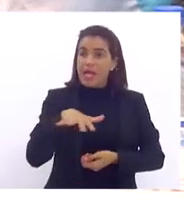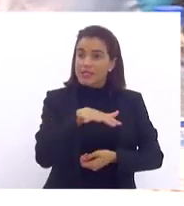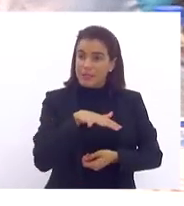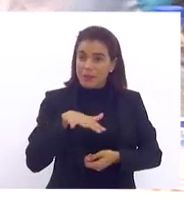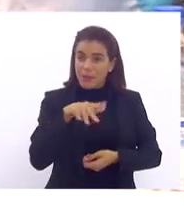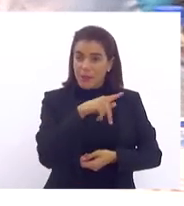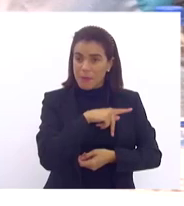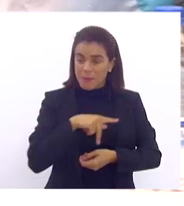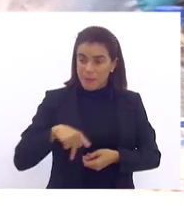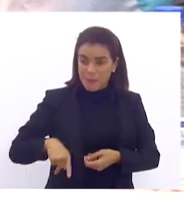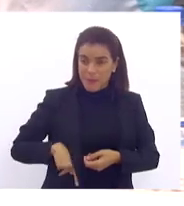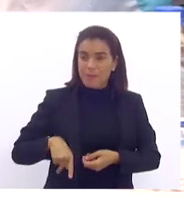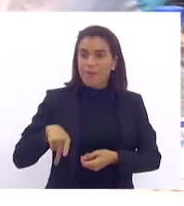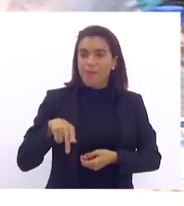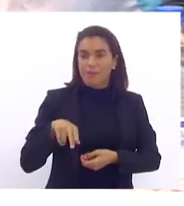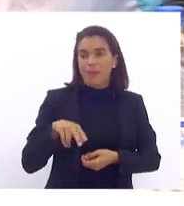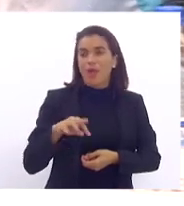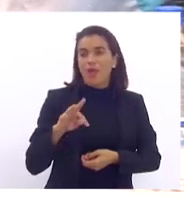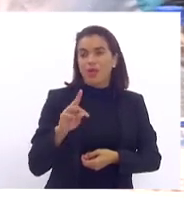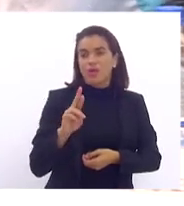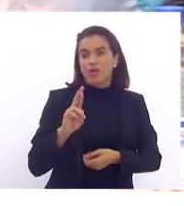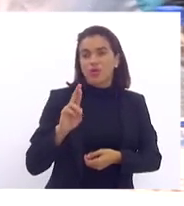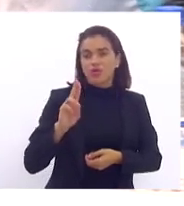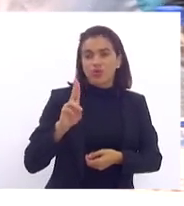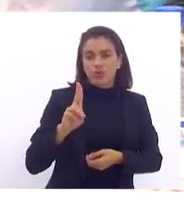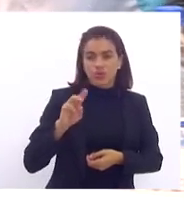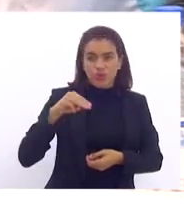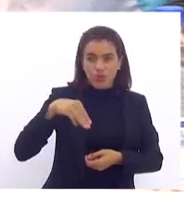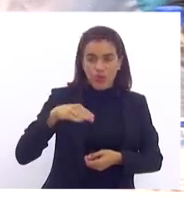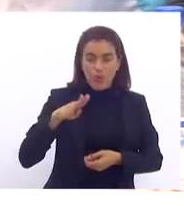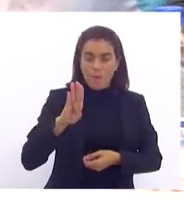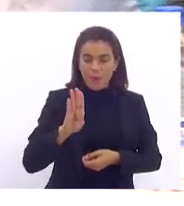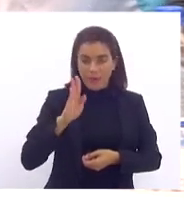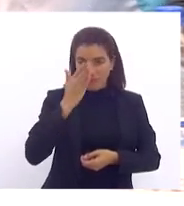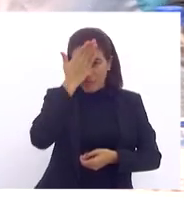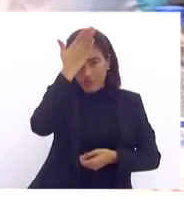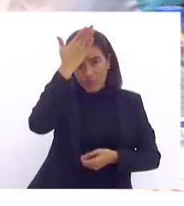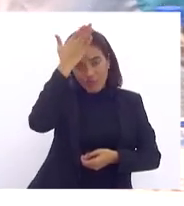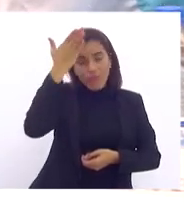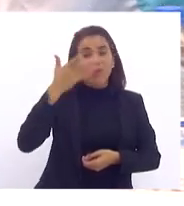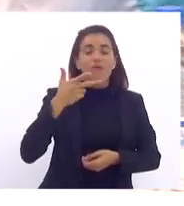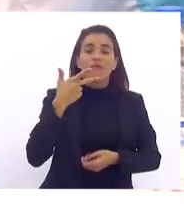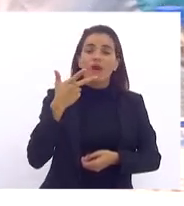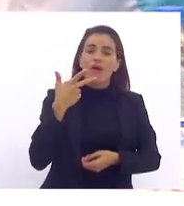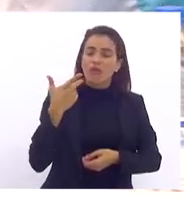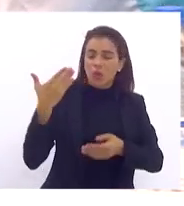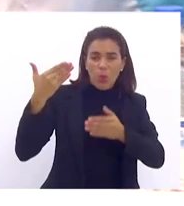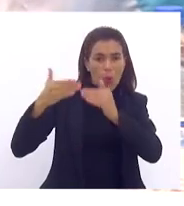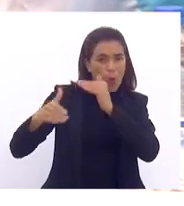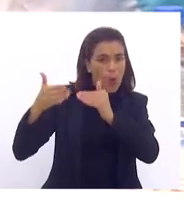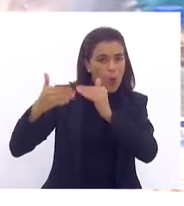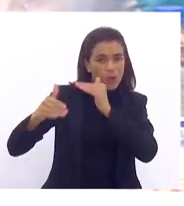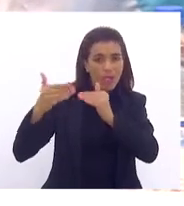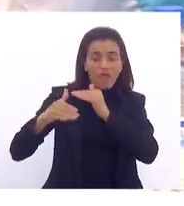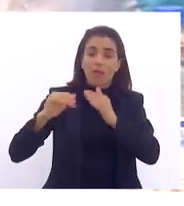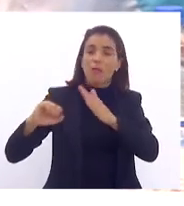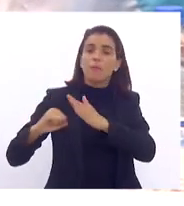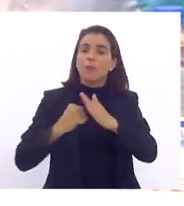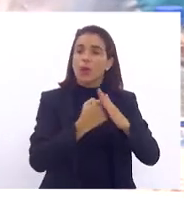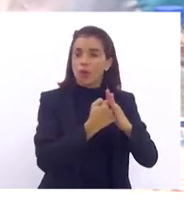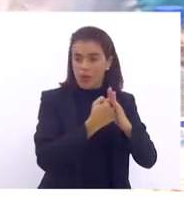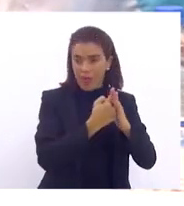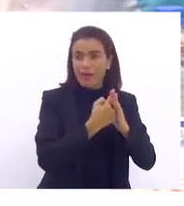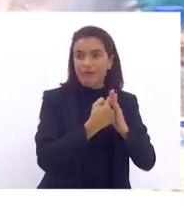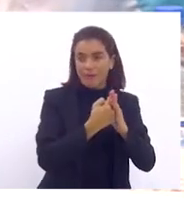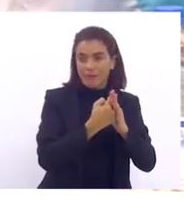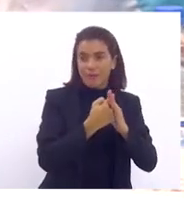presidente então Presidente Donald trump bloqueou algumas pessoas que o criticavam que se manifestavam no jeito que ele não concordava e ele bloqueava do seu perfil